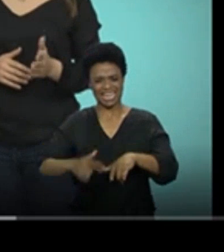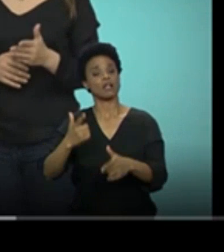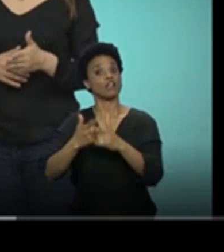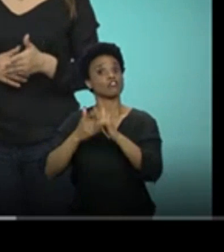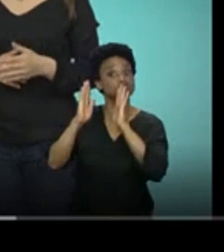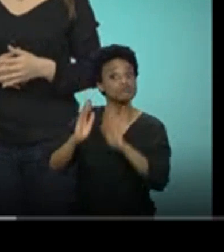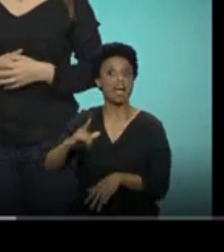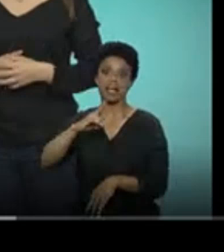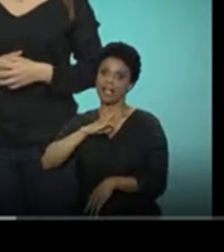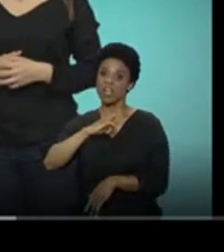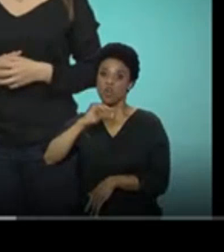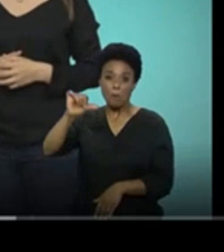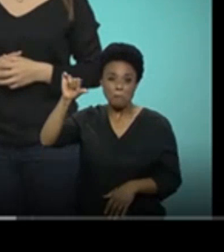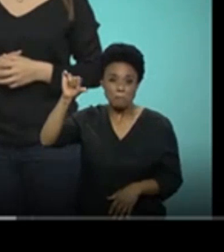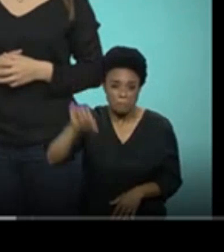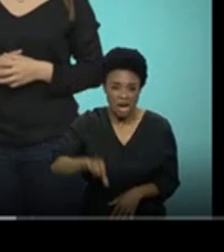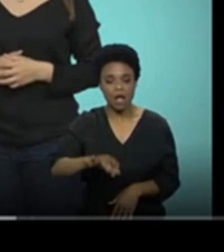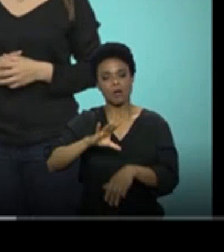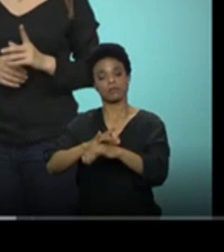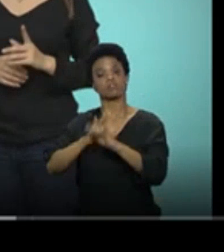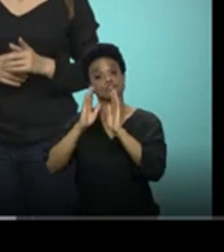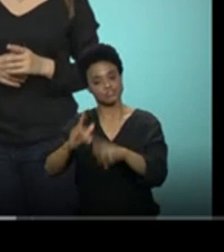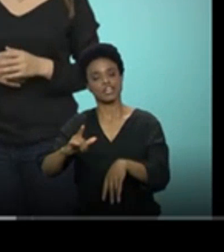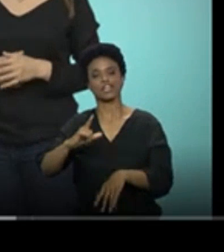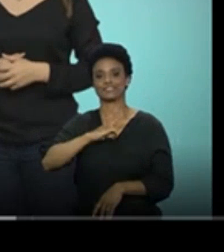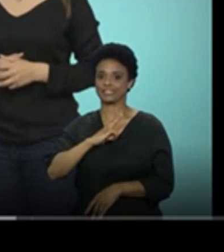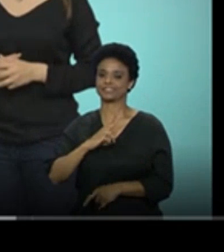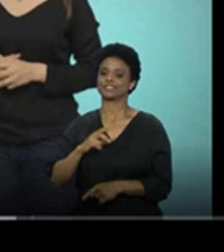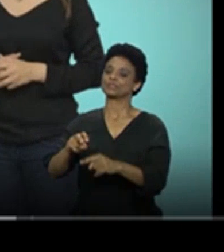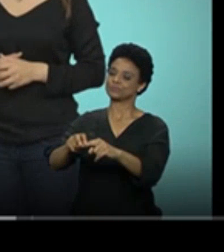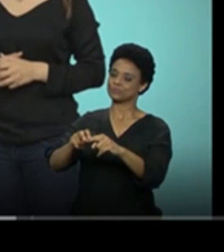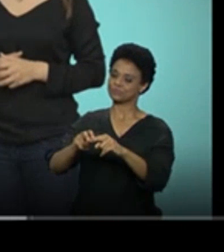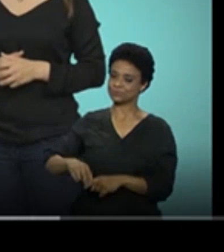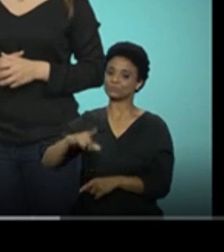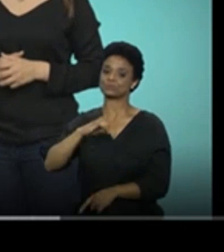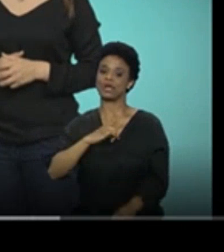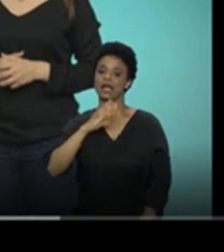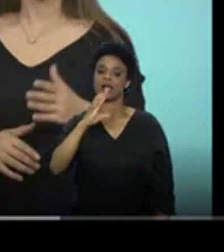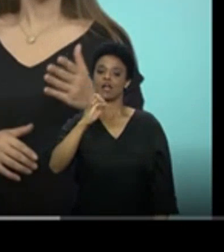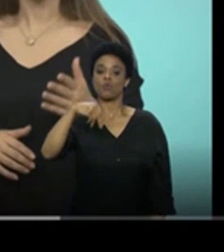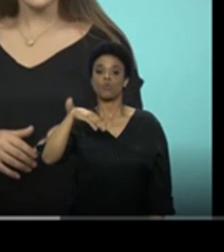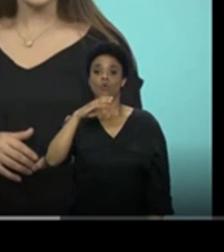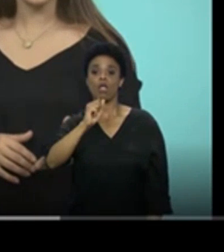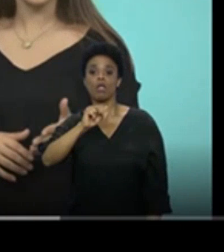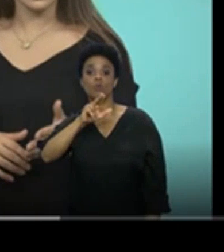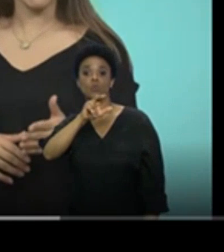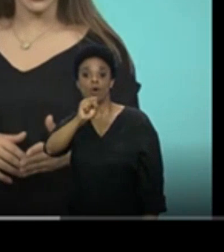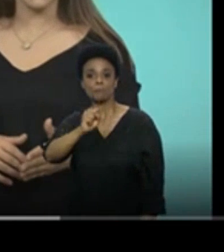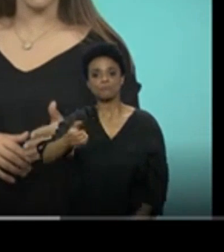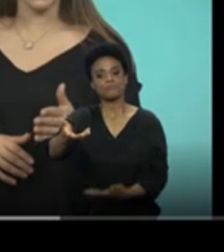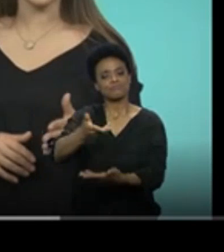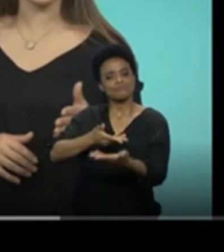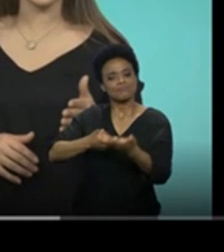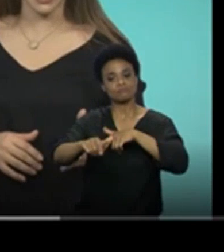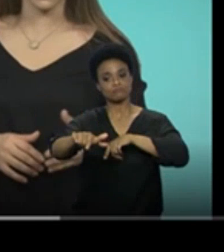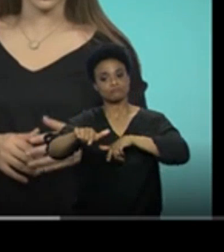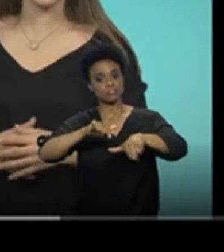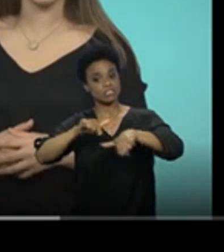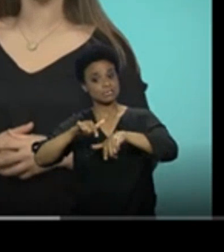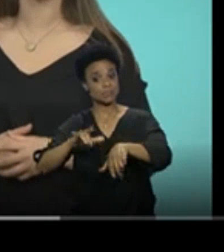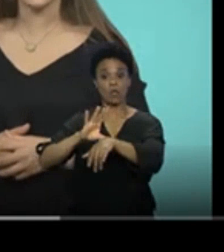já existente ou agrava uma doença já estabelecida, e por isso recebem o nome de concausa. A relação do trabalho